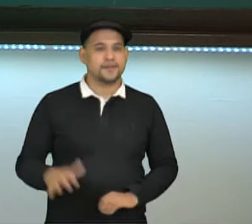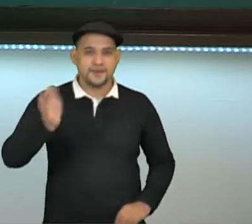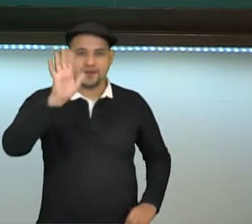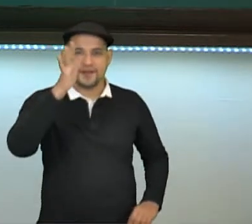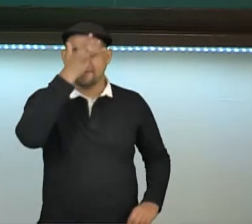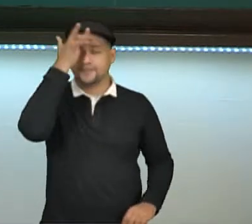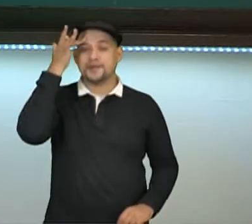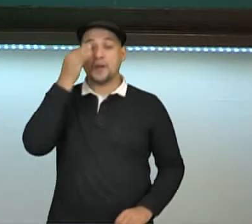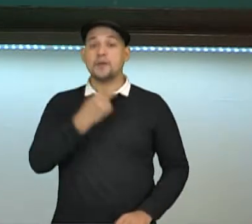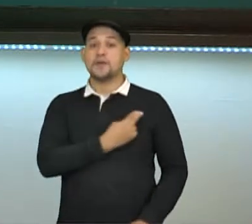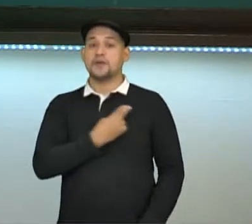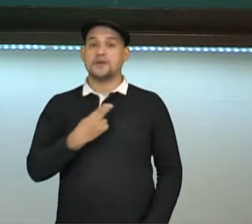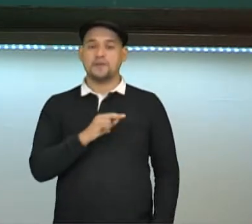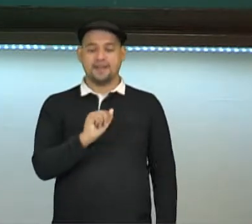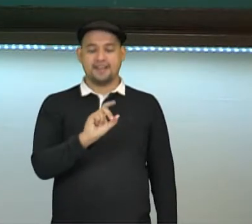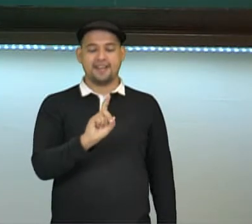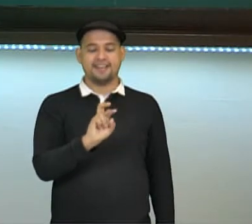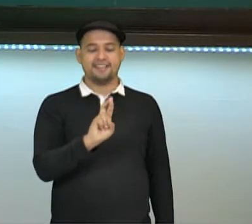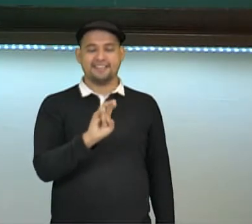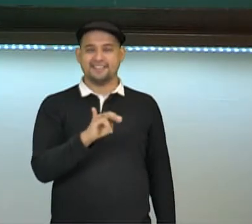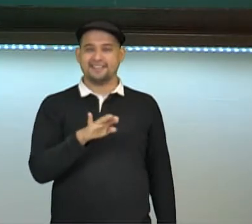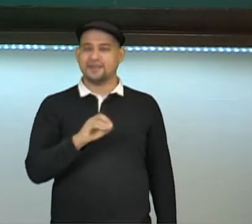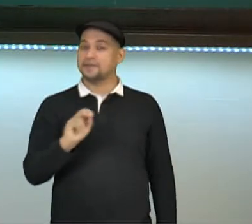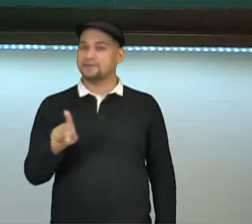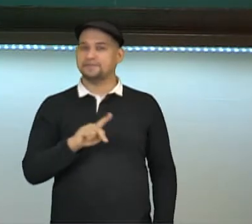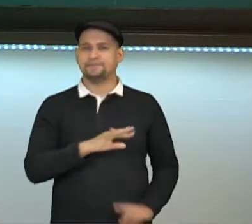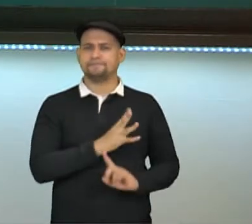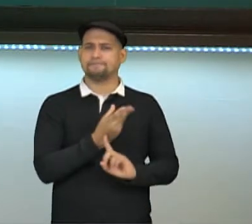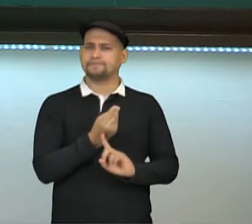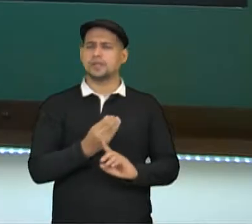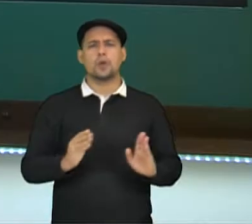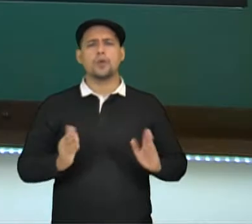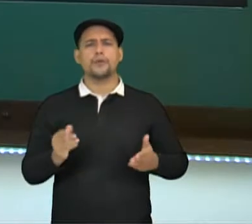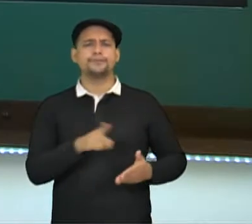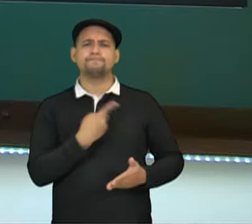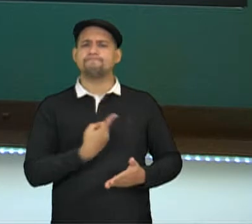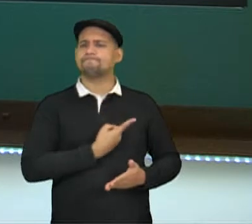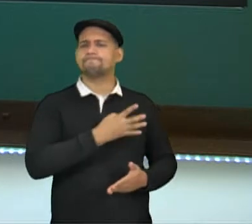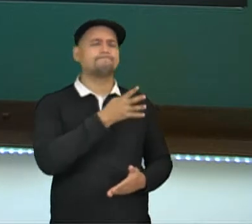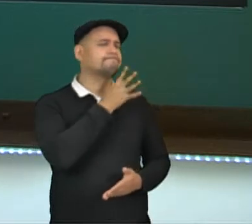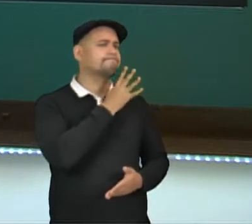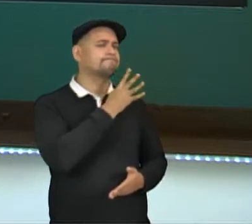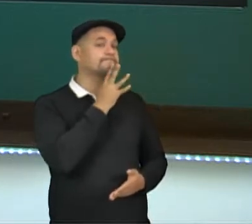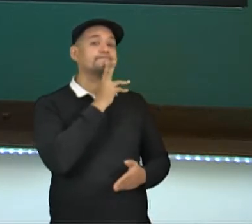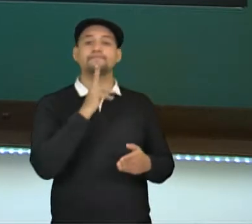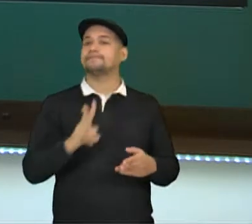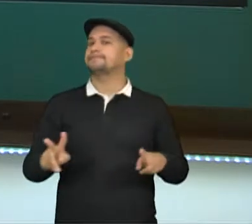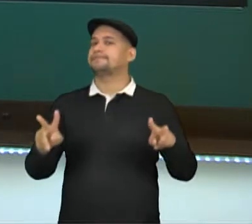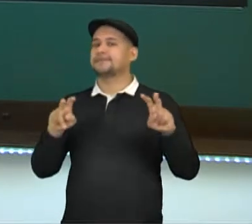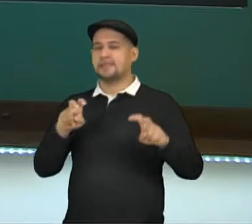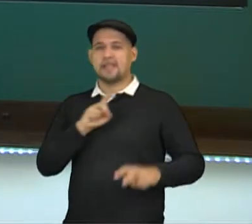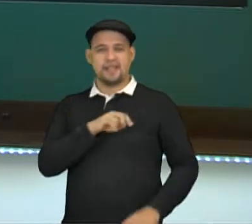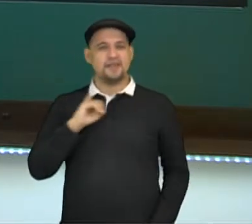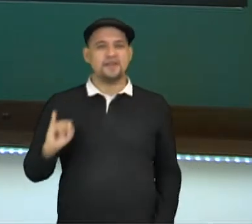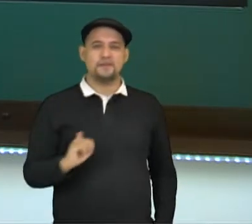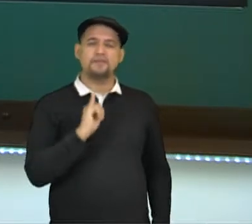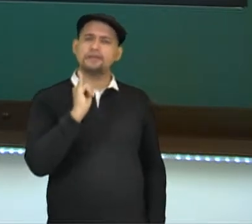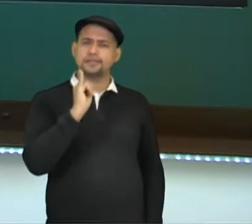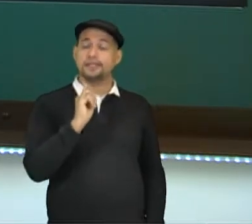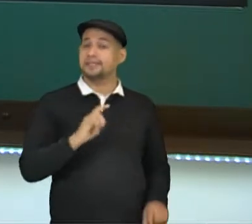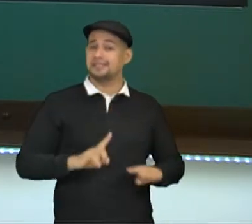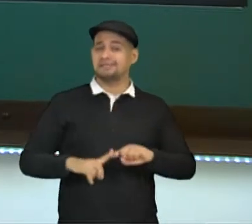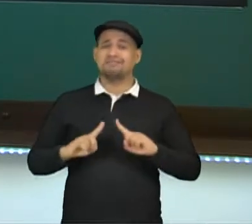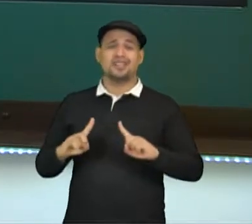Olá pessoal, eu sou Adriano, professor de artes. Hoje nós vamos conhecer um assunto muito interessante que pouca